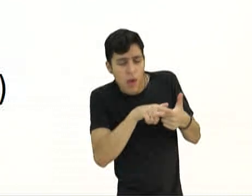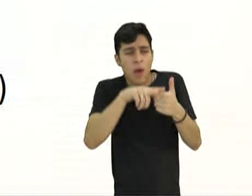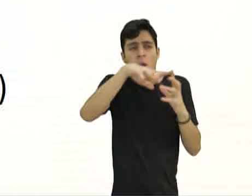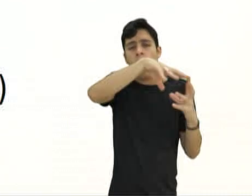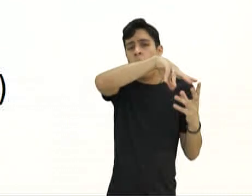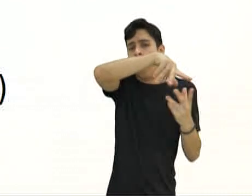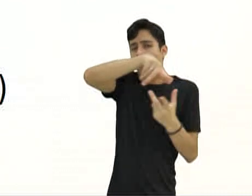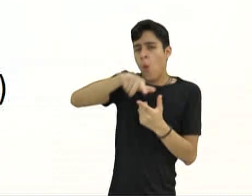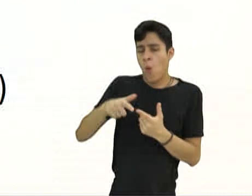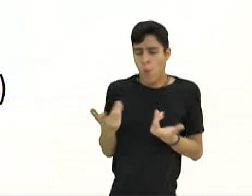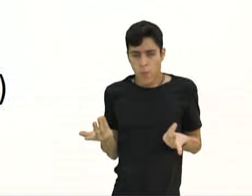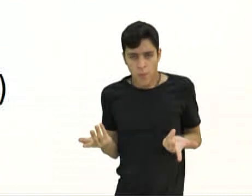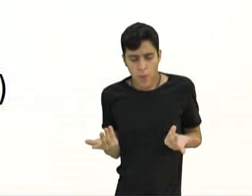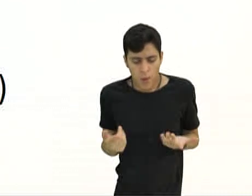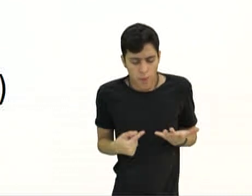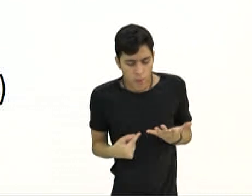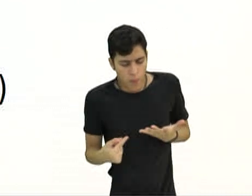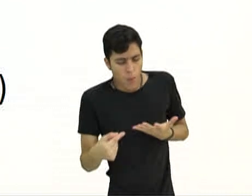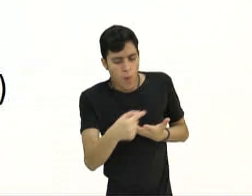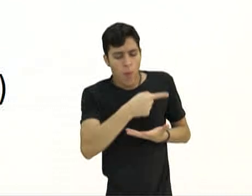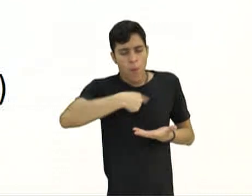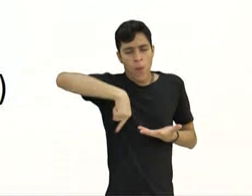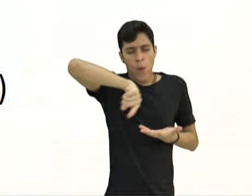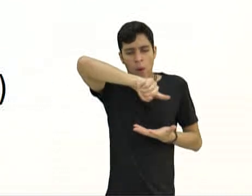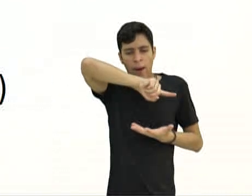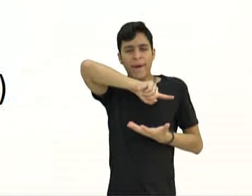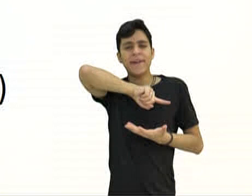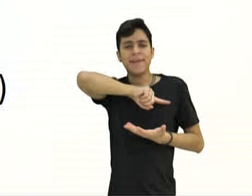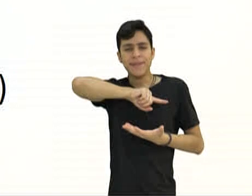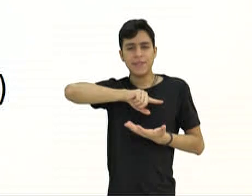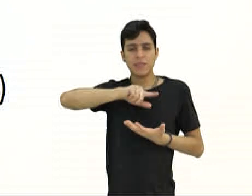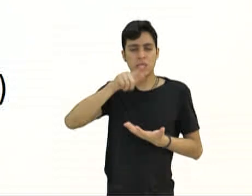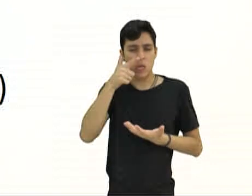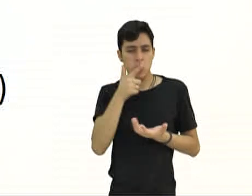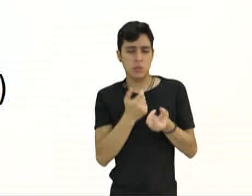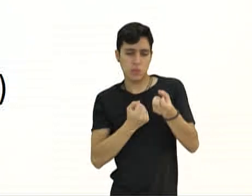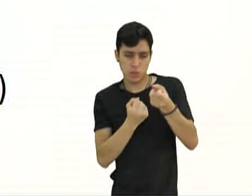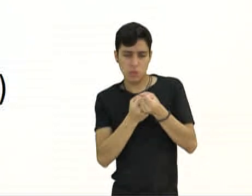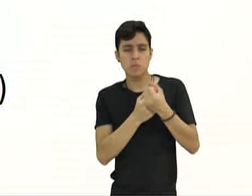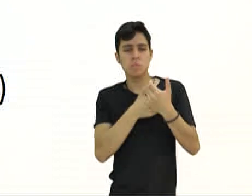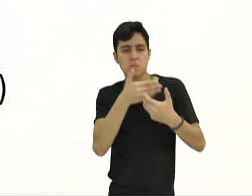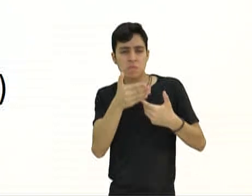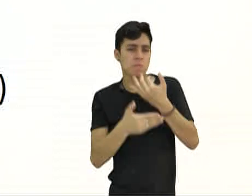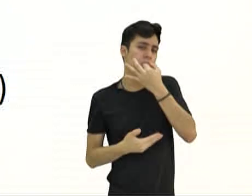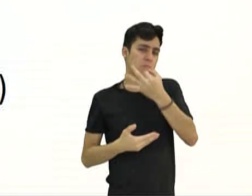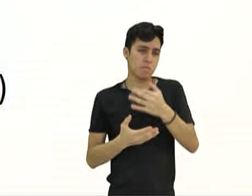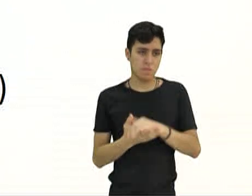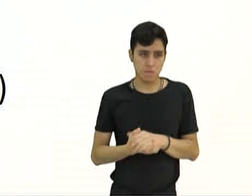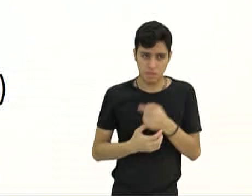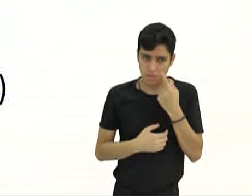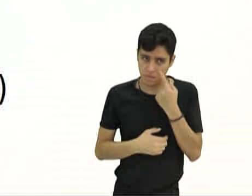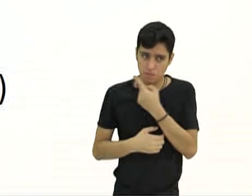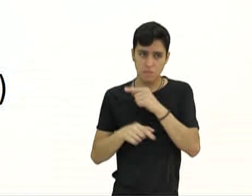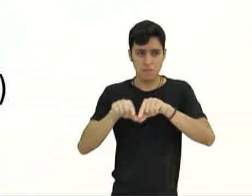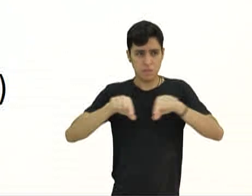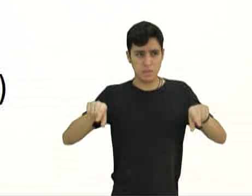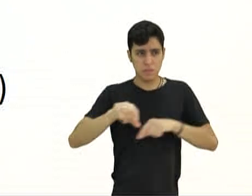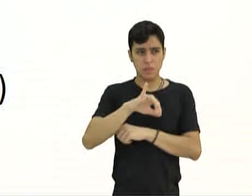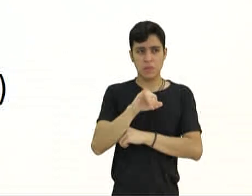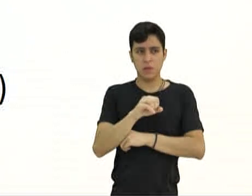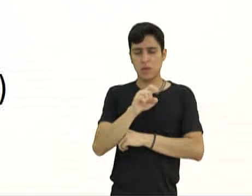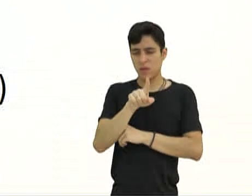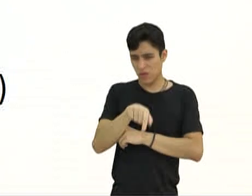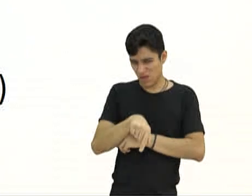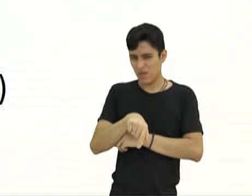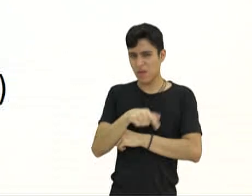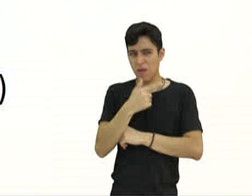ecológico, e assim por diante, para poder apoiá-las e formar opiniões. José Camilo Magalhães, Paz de